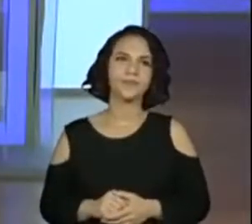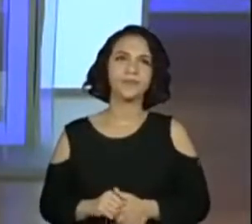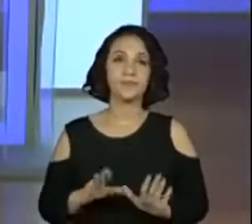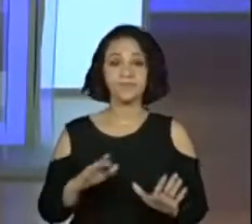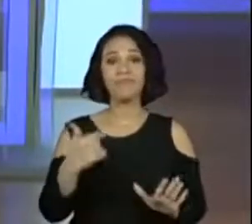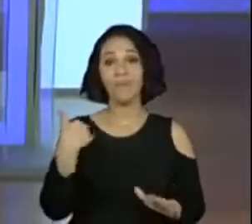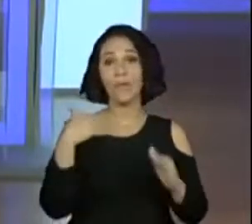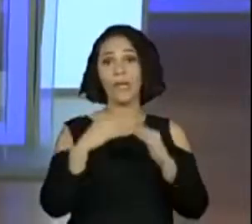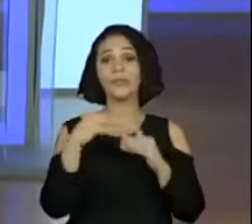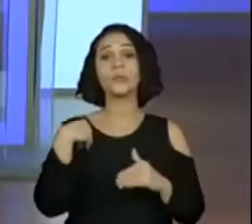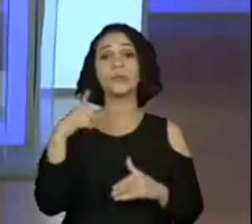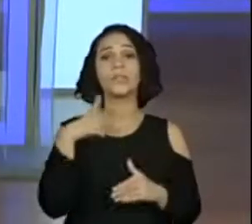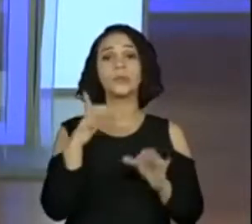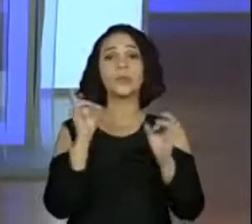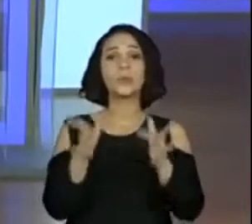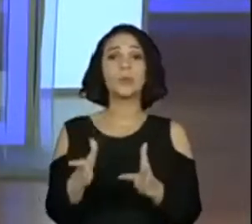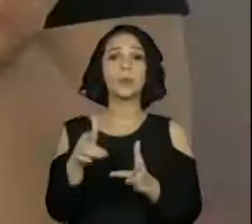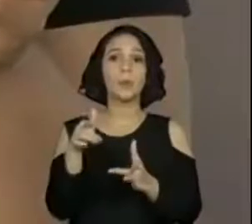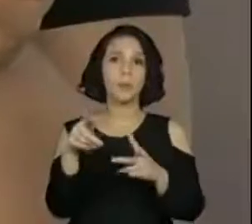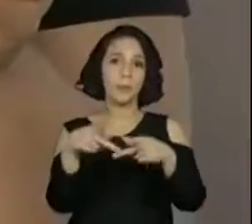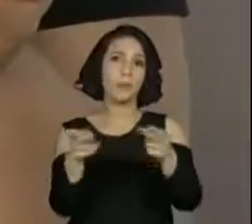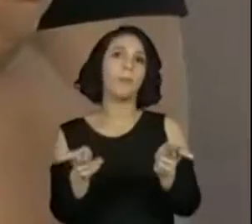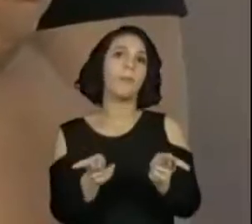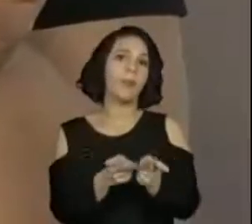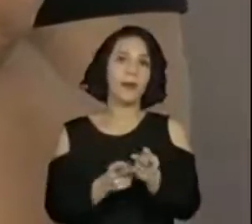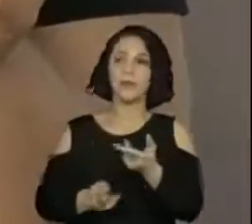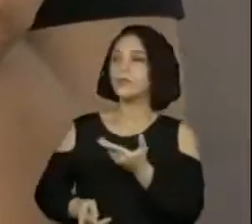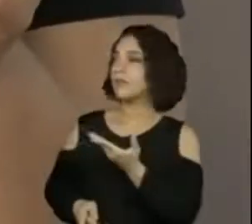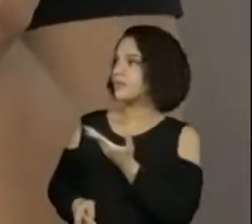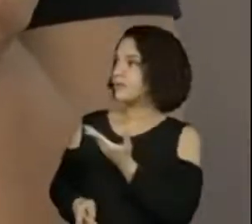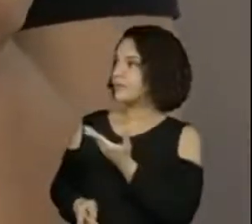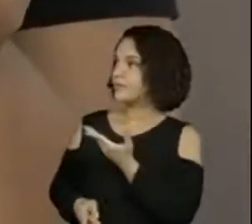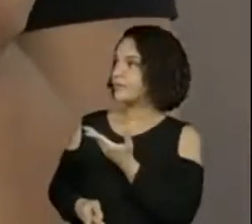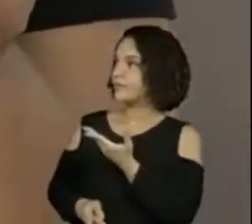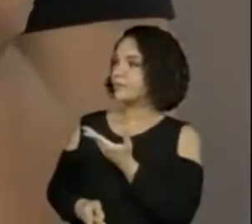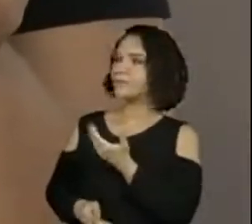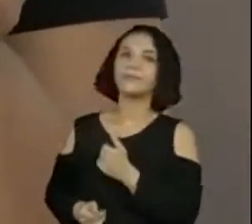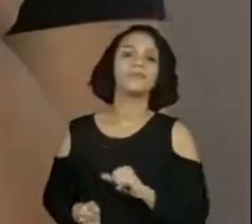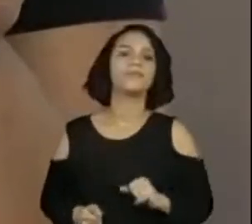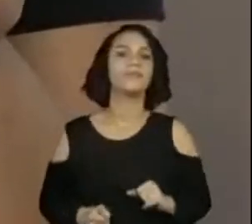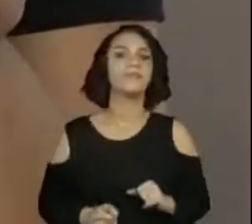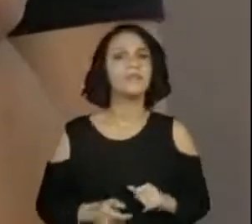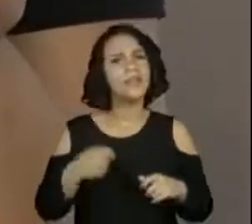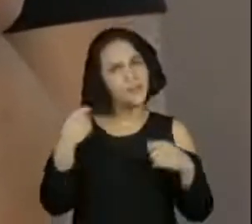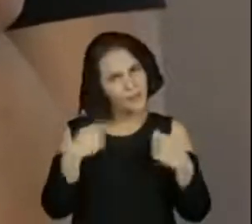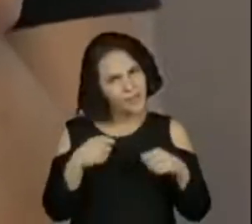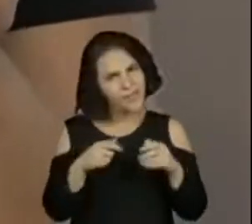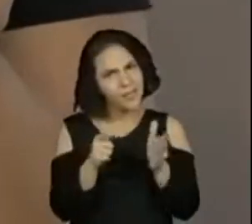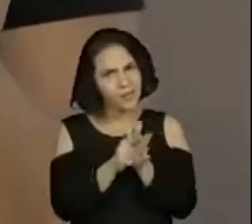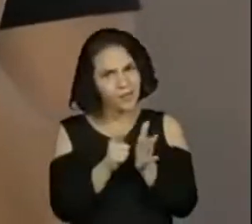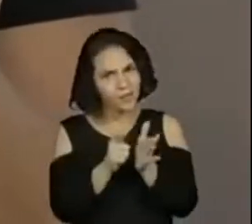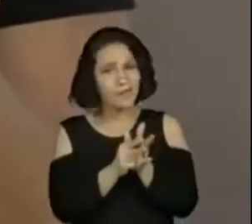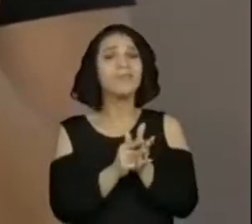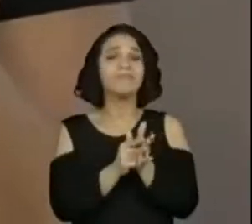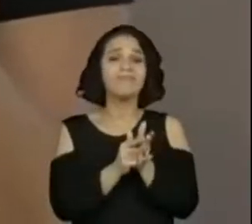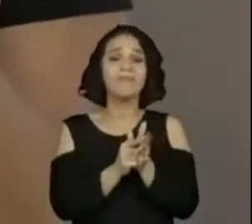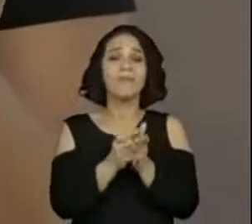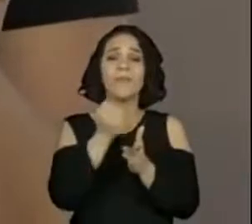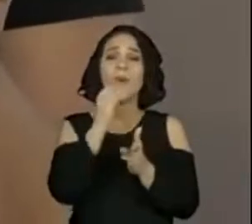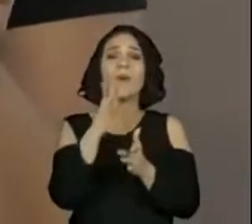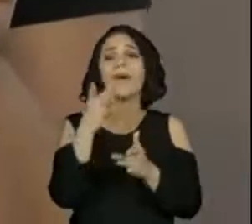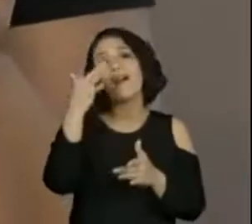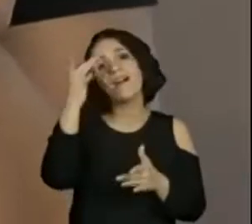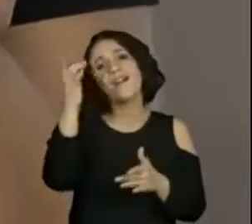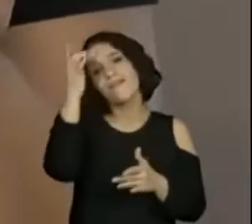Eu tinha na minha casa esse pratinho de papelão aqui, tá? É importante que ele seja de papelão porque é mais fácil